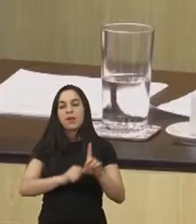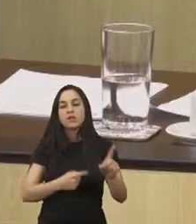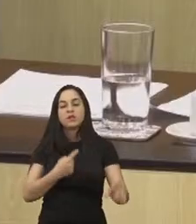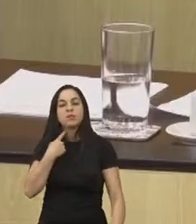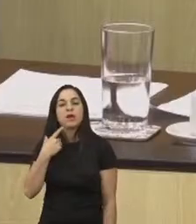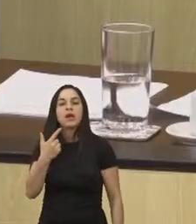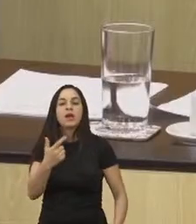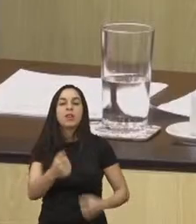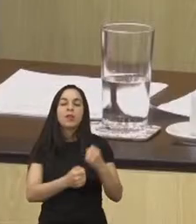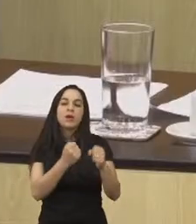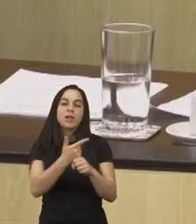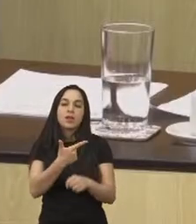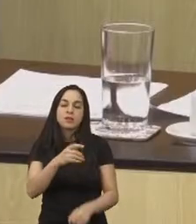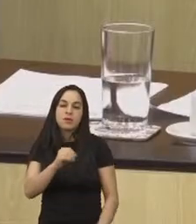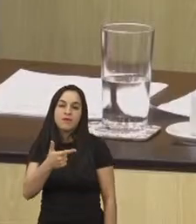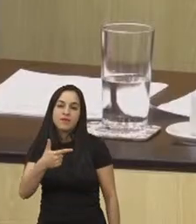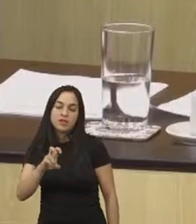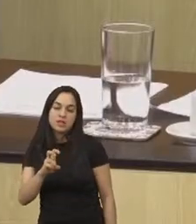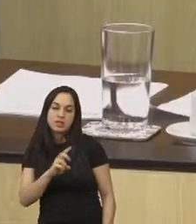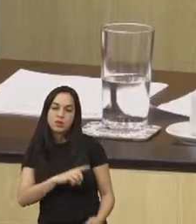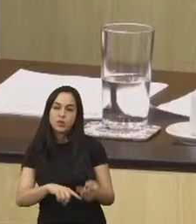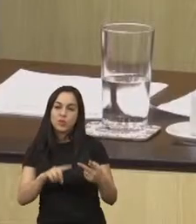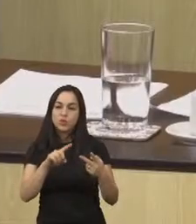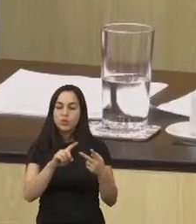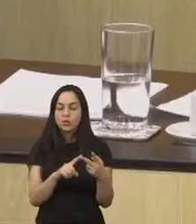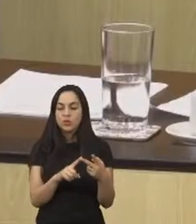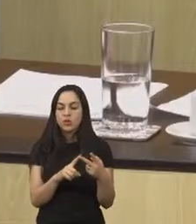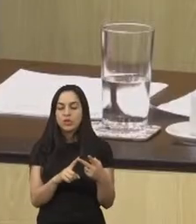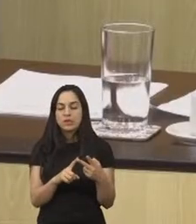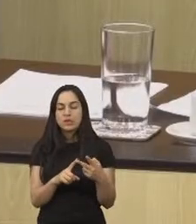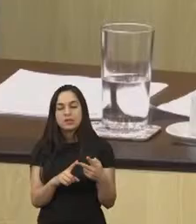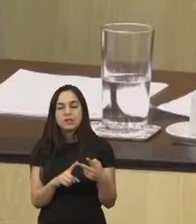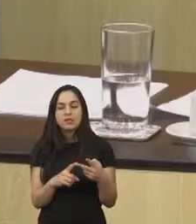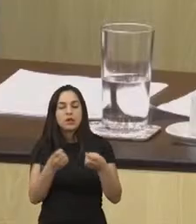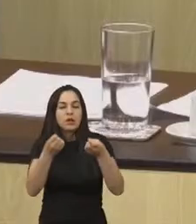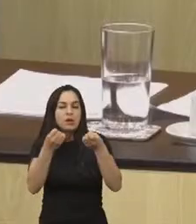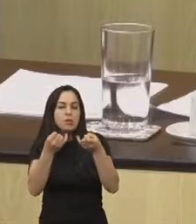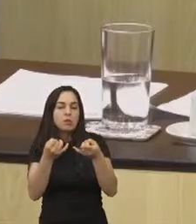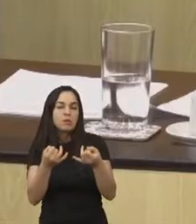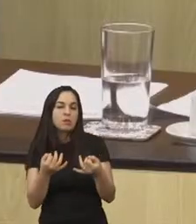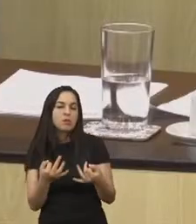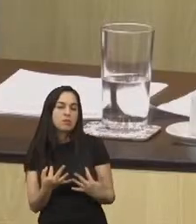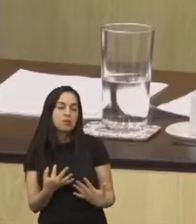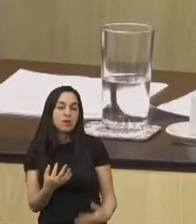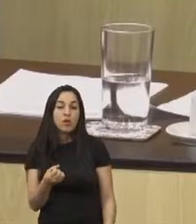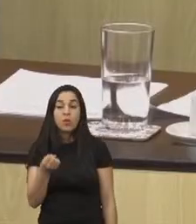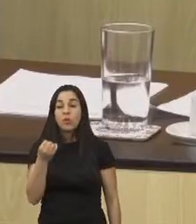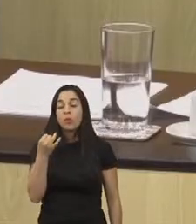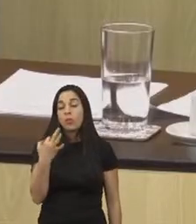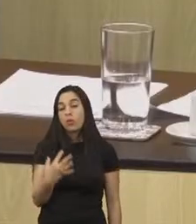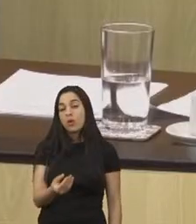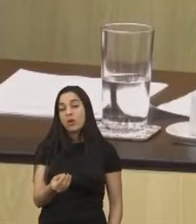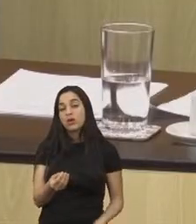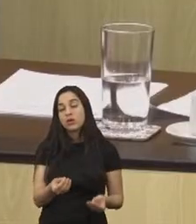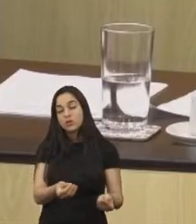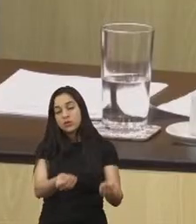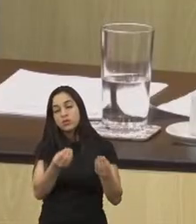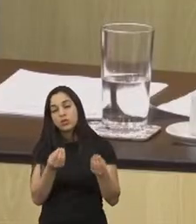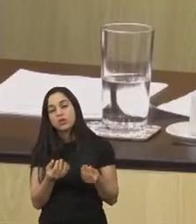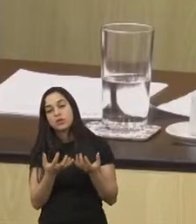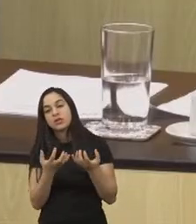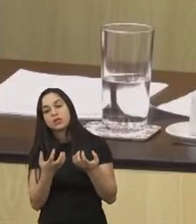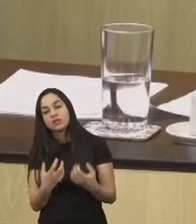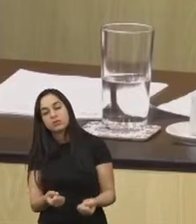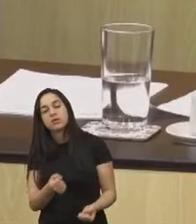2025? 2. Listar todas as doações que foram formalmente aceitas pelo